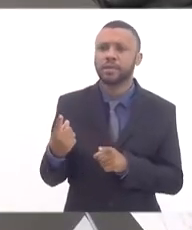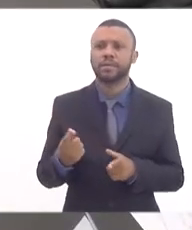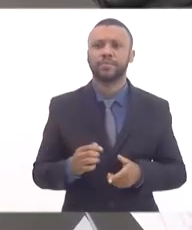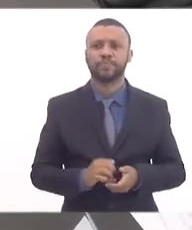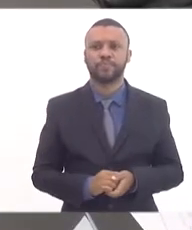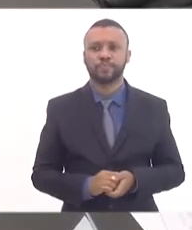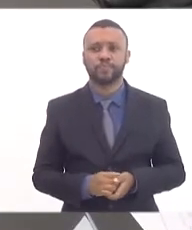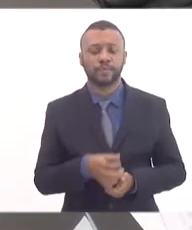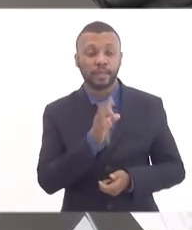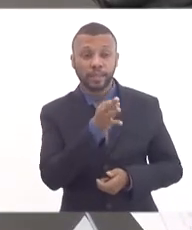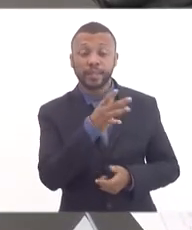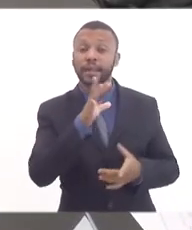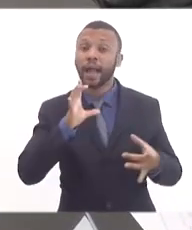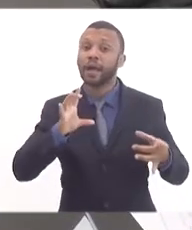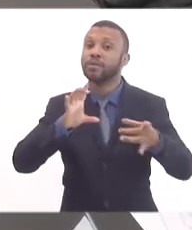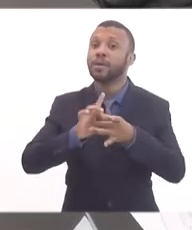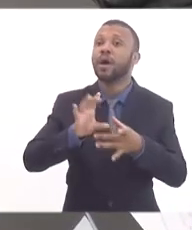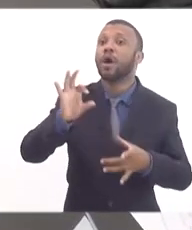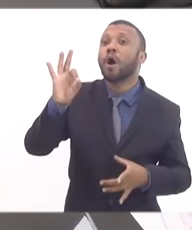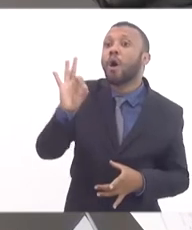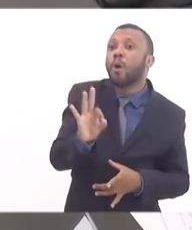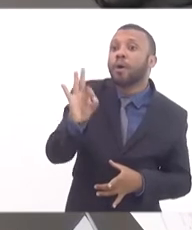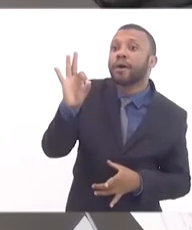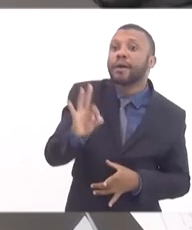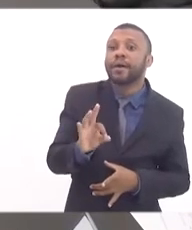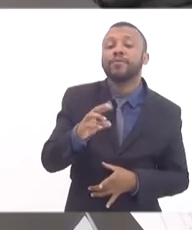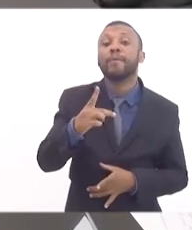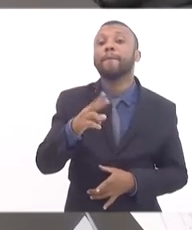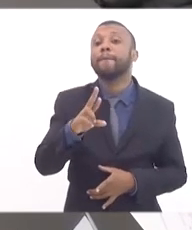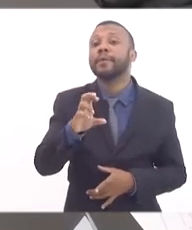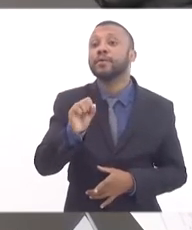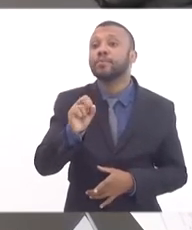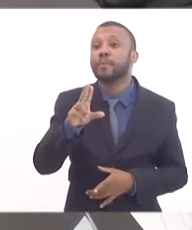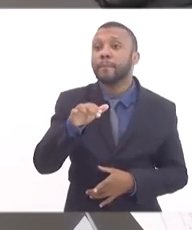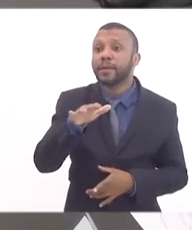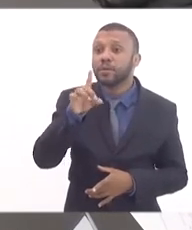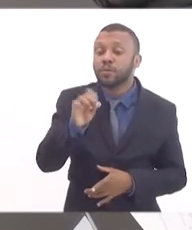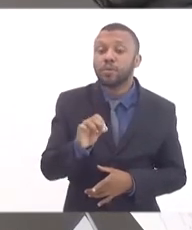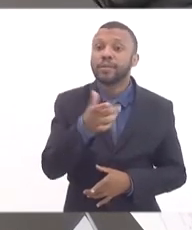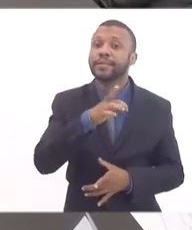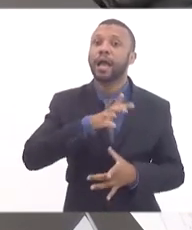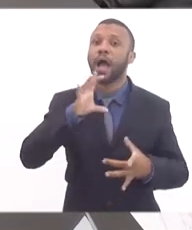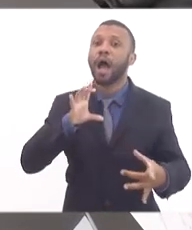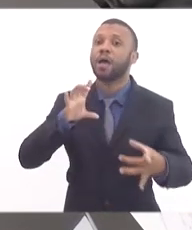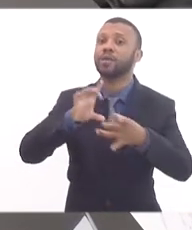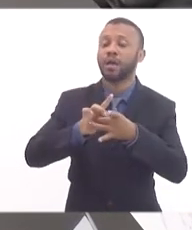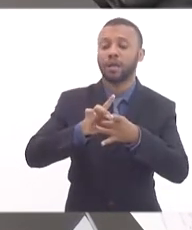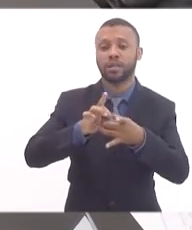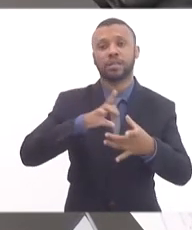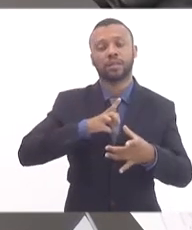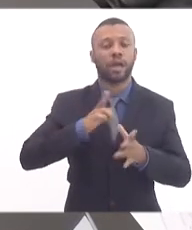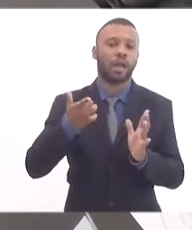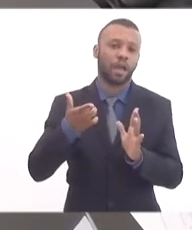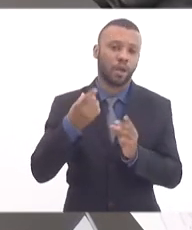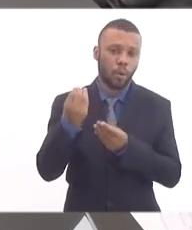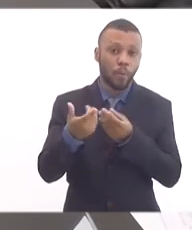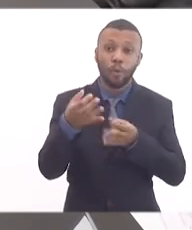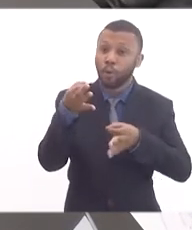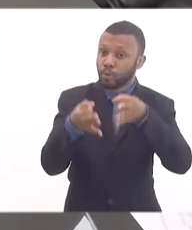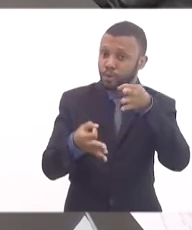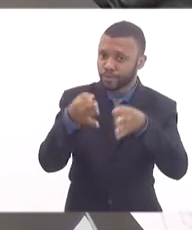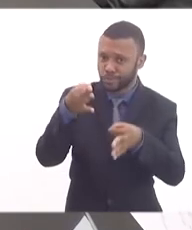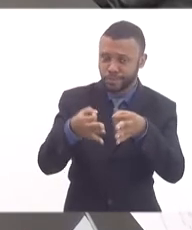e assim social do crédito presumido ele acaba se associando Porque apesar de o órgão especial do Tribunal de Justiça